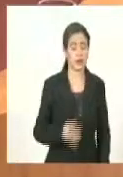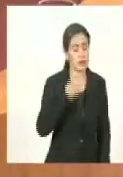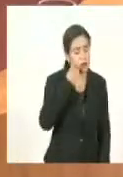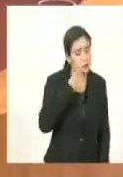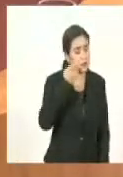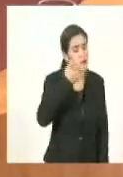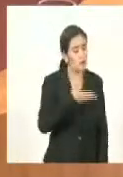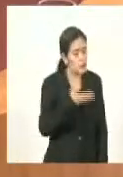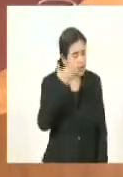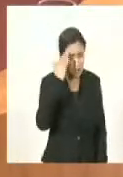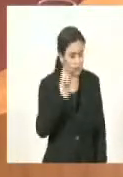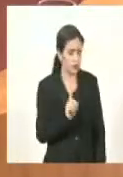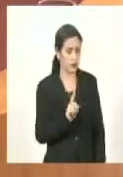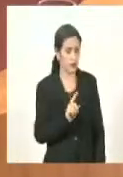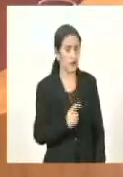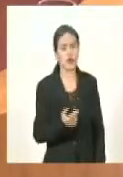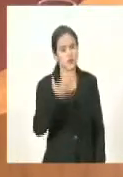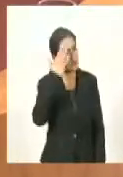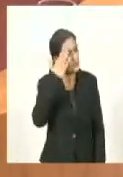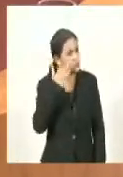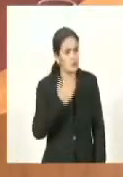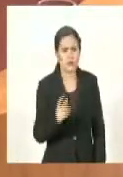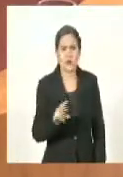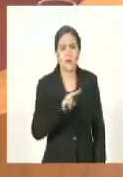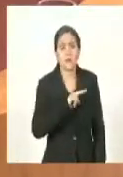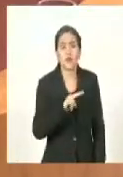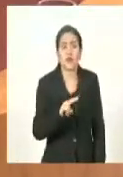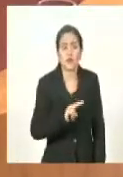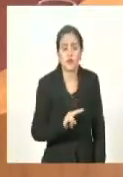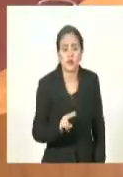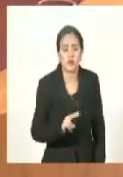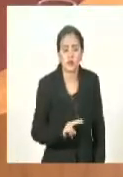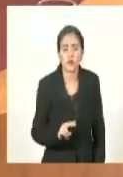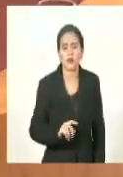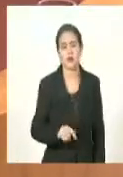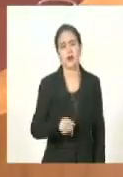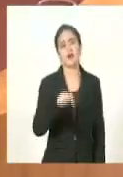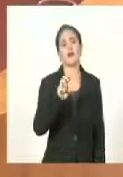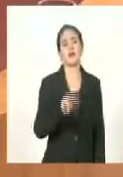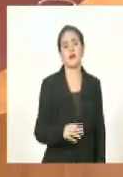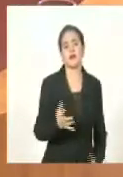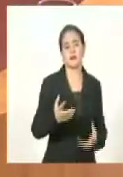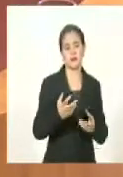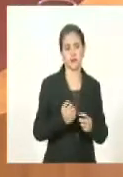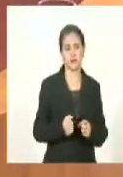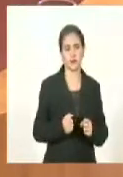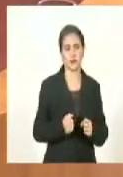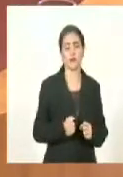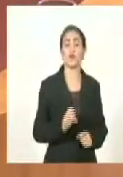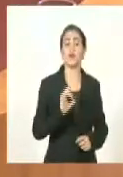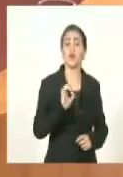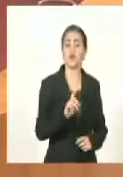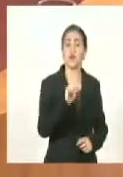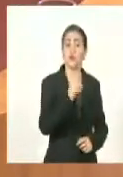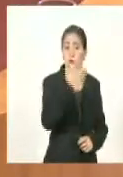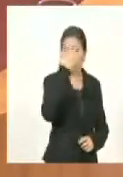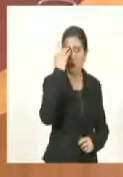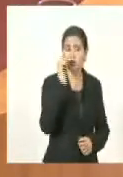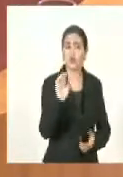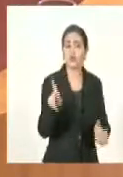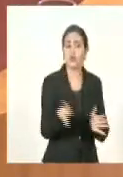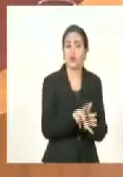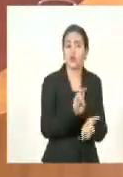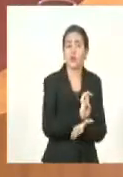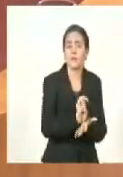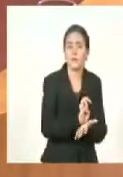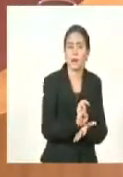está recebendo. Ela teve uma denúncia de um empresário que disse que para receber ele precisaria pagar